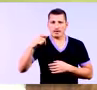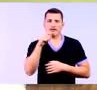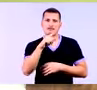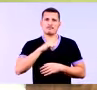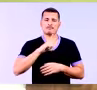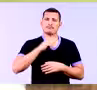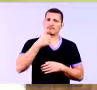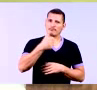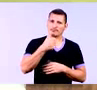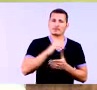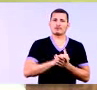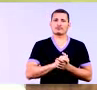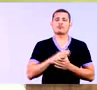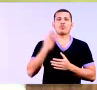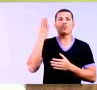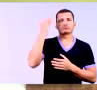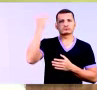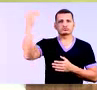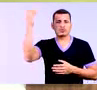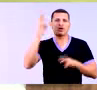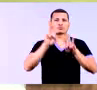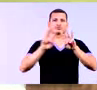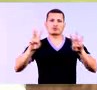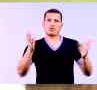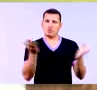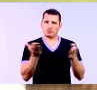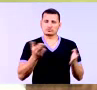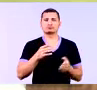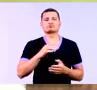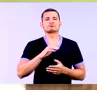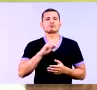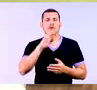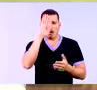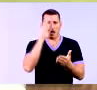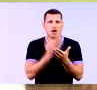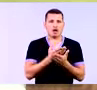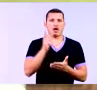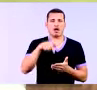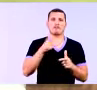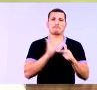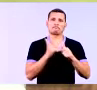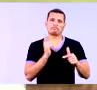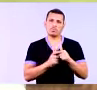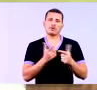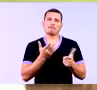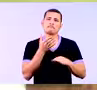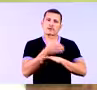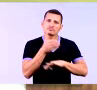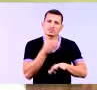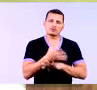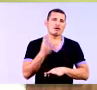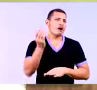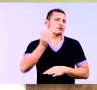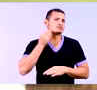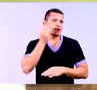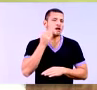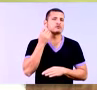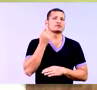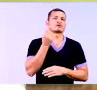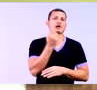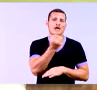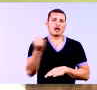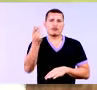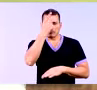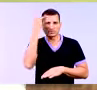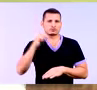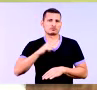Então, muito do sucesso dos sites hoje em dia, eu acredito que se dá por causa da participação, das experiências que cada pessoa está tendo no seu